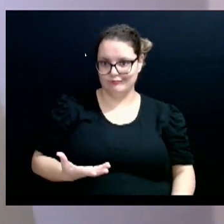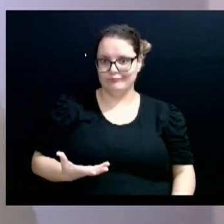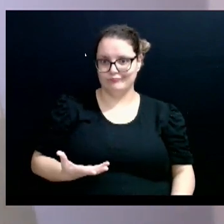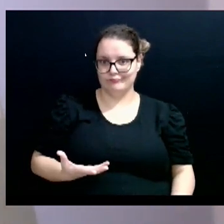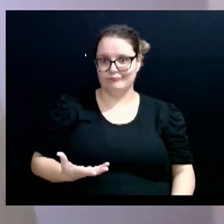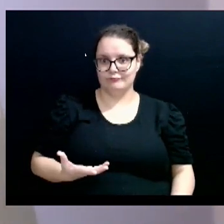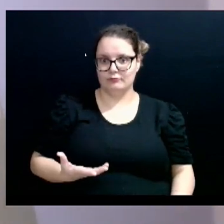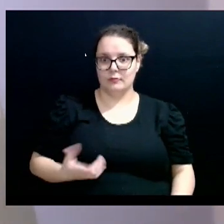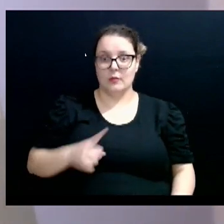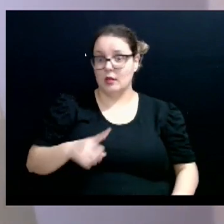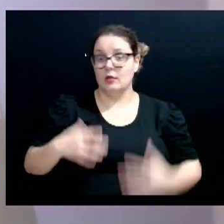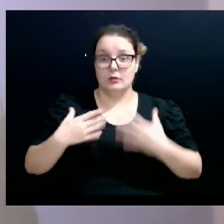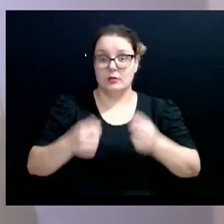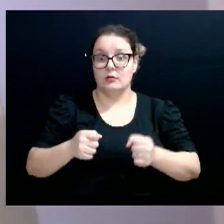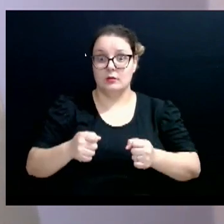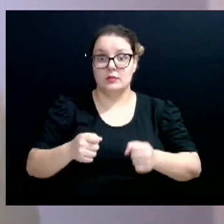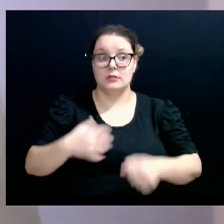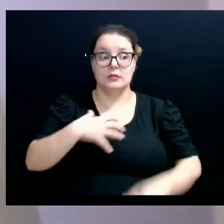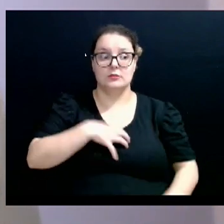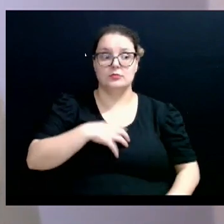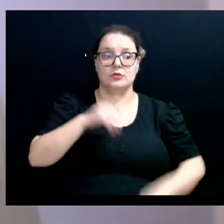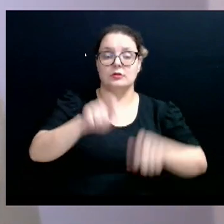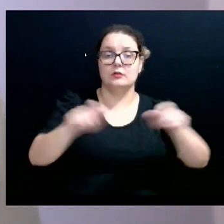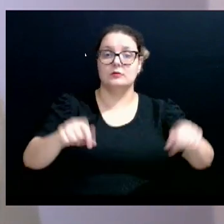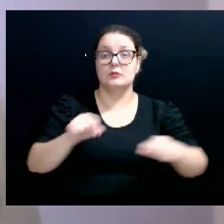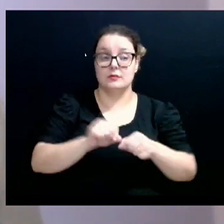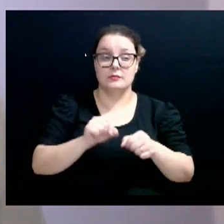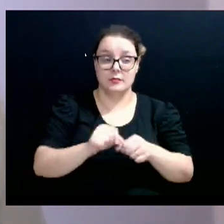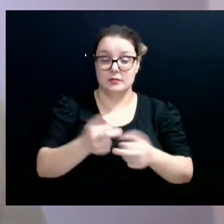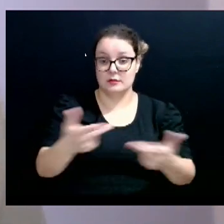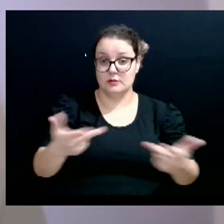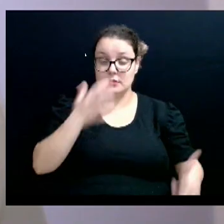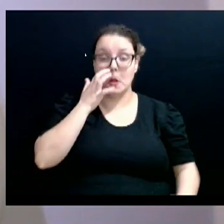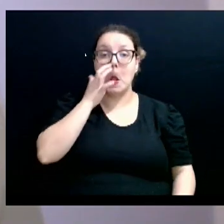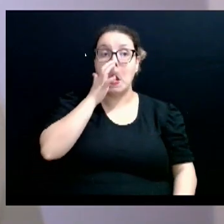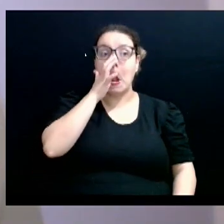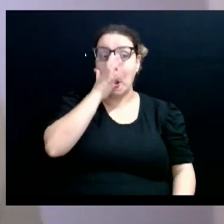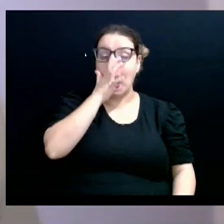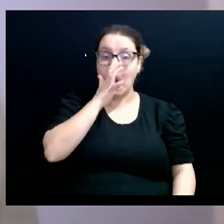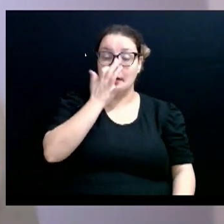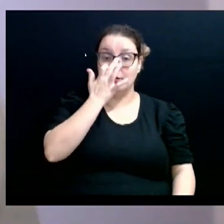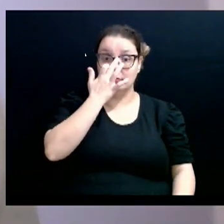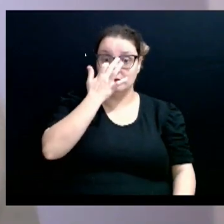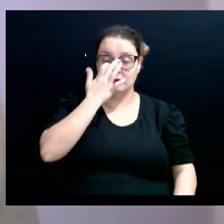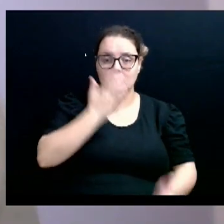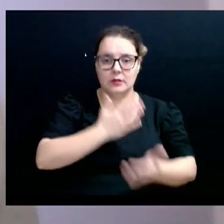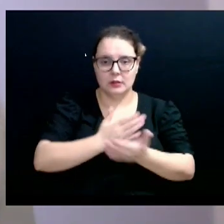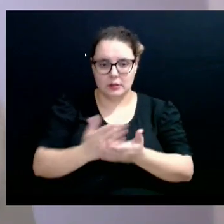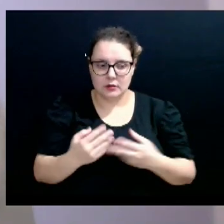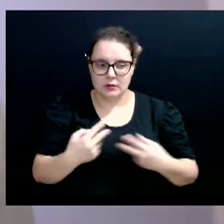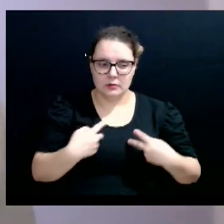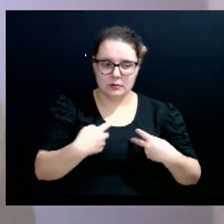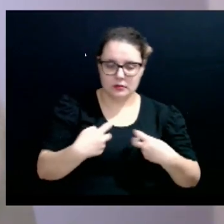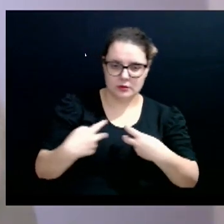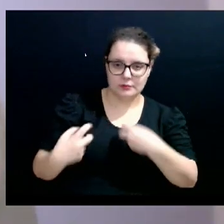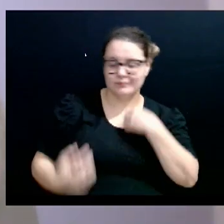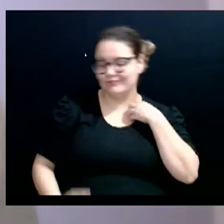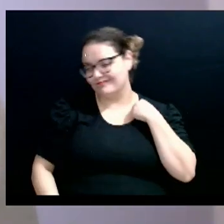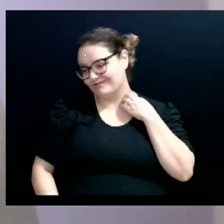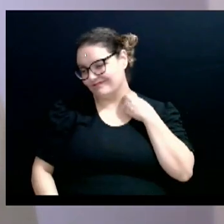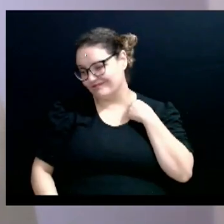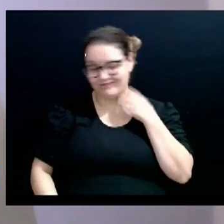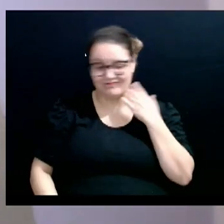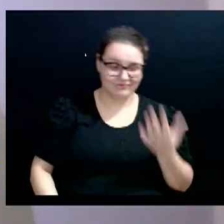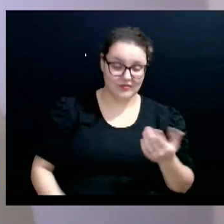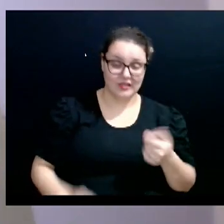outras pessoas fazem com a tarefa? Então, ela tem que começar a se perceber que esse fazer tudo